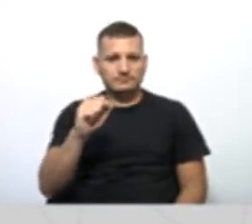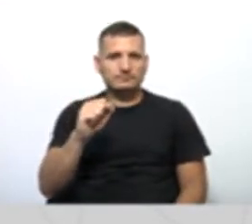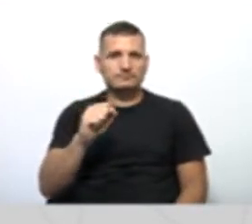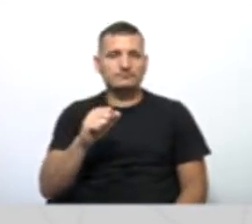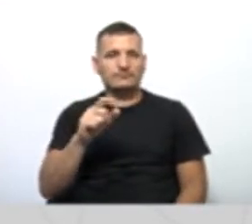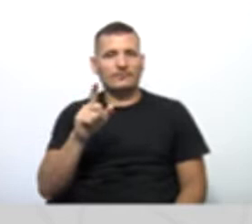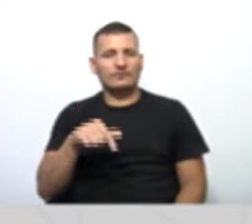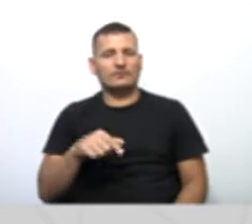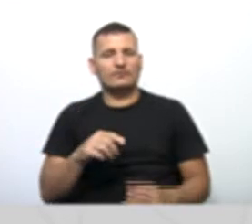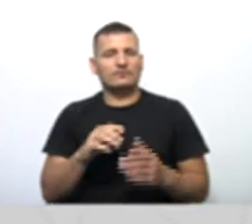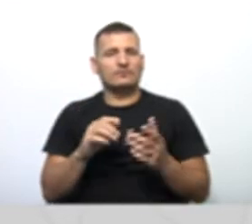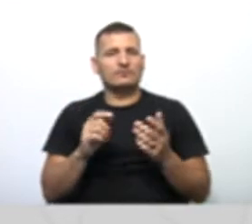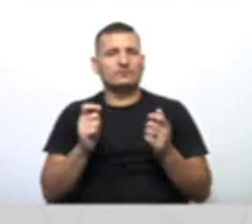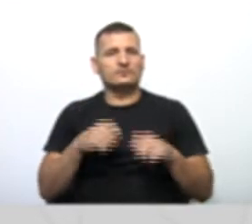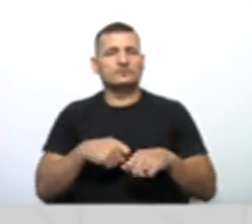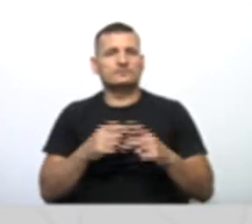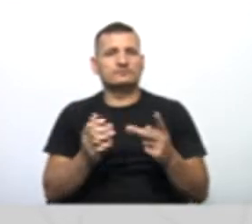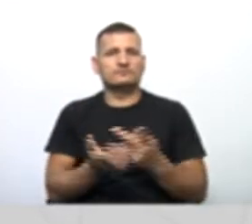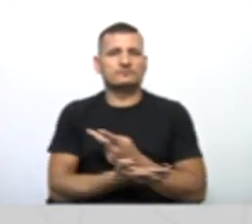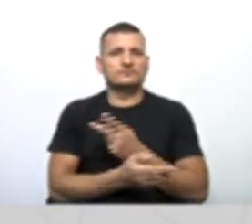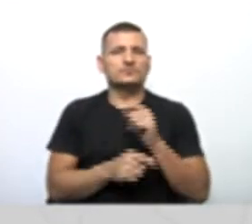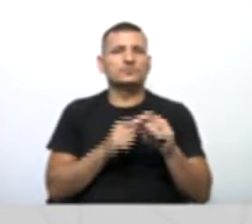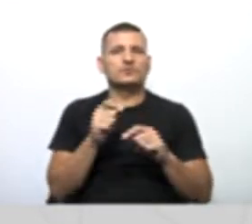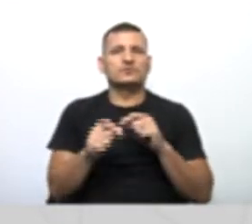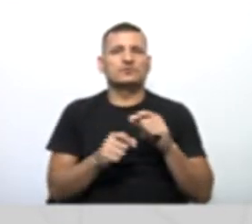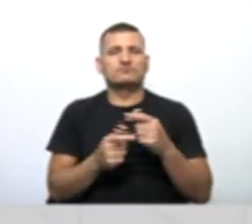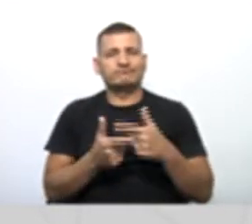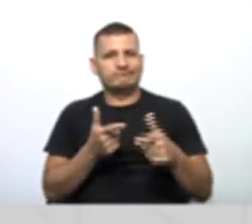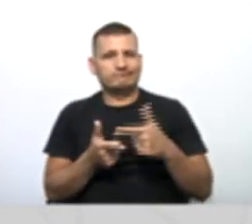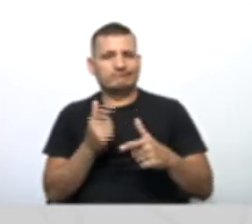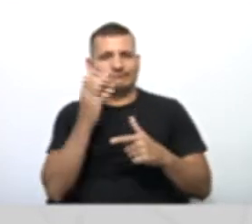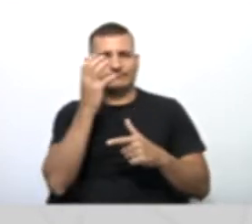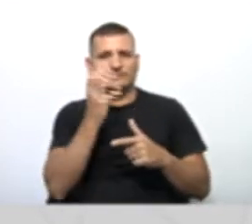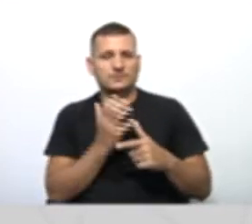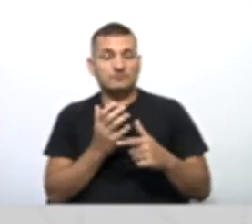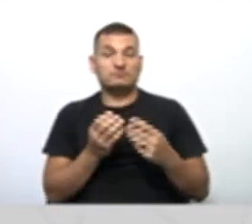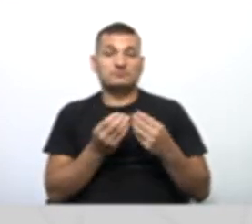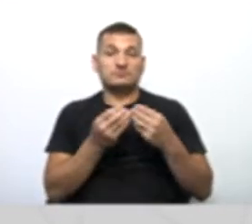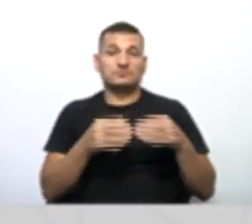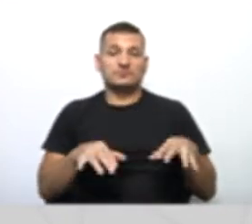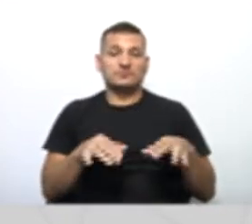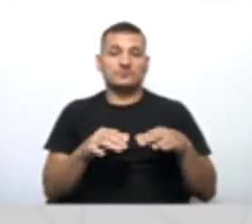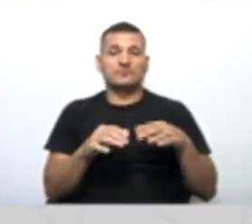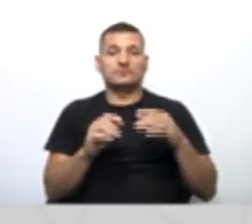causa potencial de um incidente indesejado, que resulta um dano a um sistema